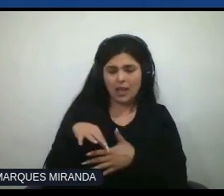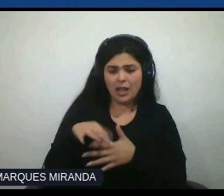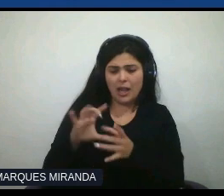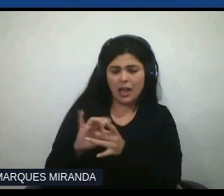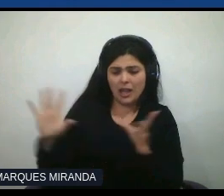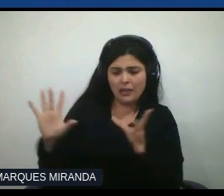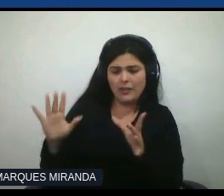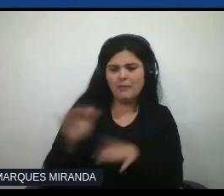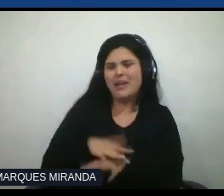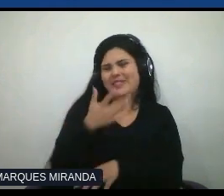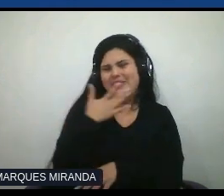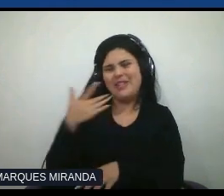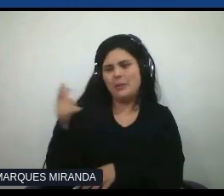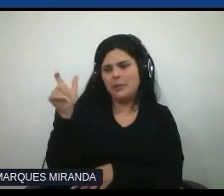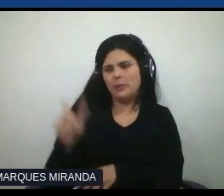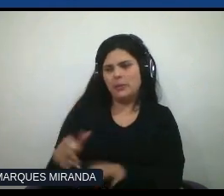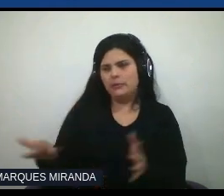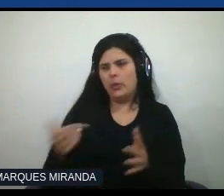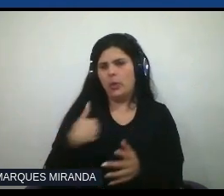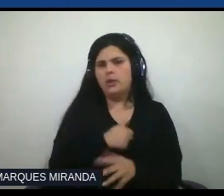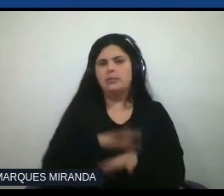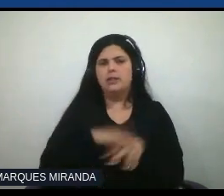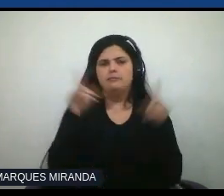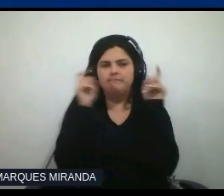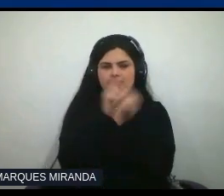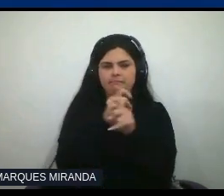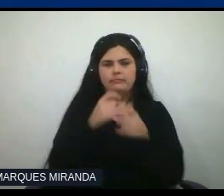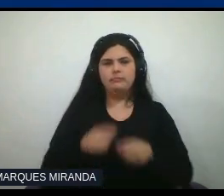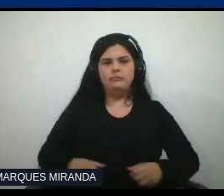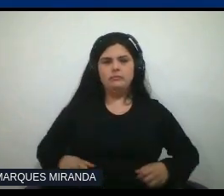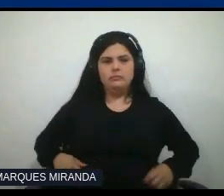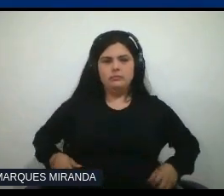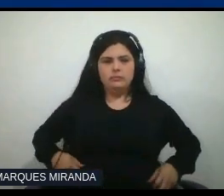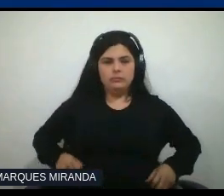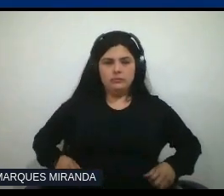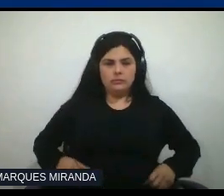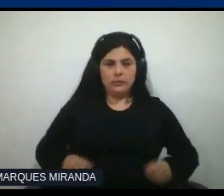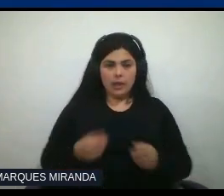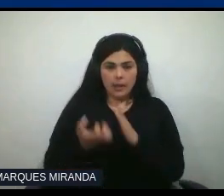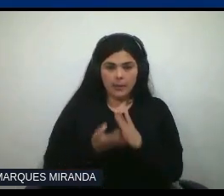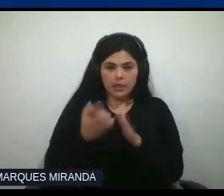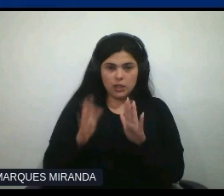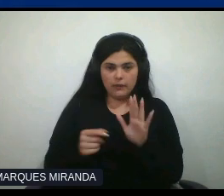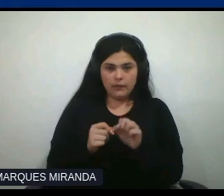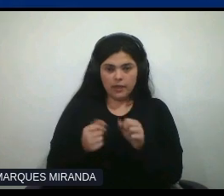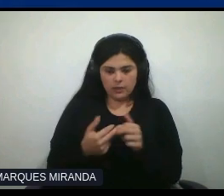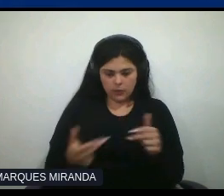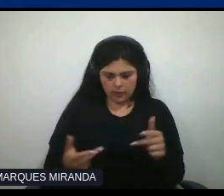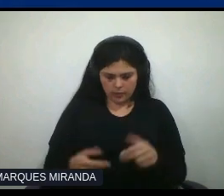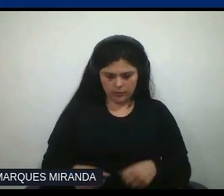é mais fácil. Então, para nós é mais difícil. Então, algumas empresas já vêm adotando isso.